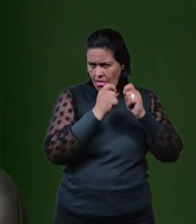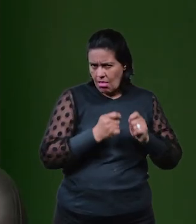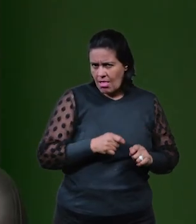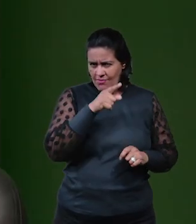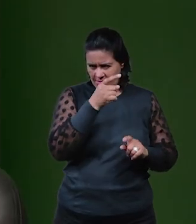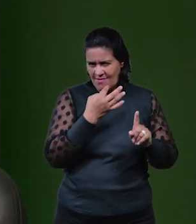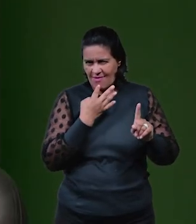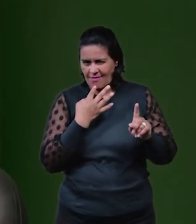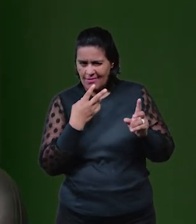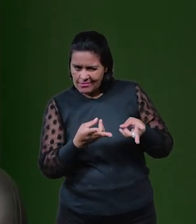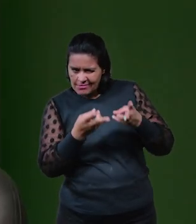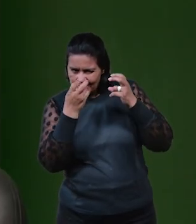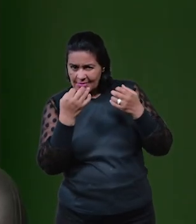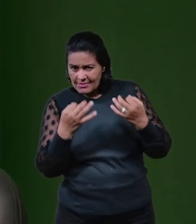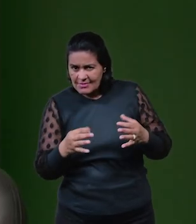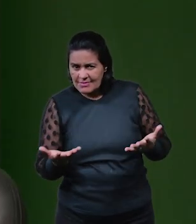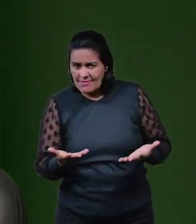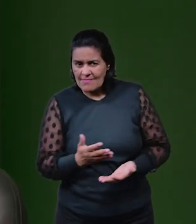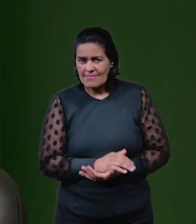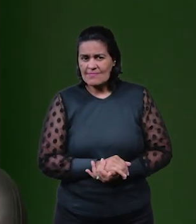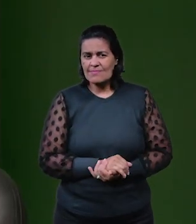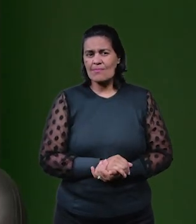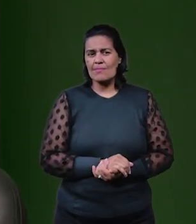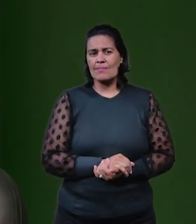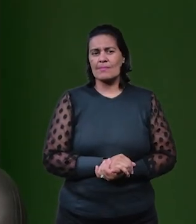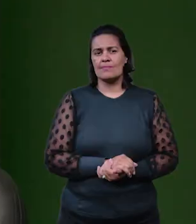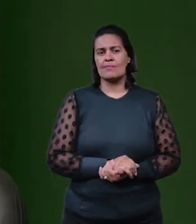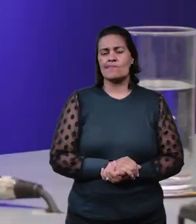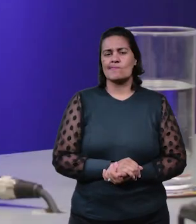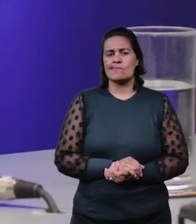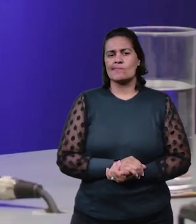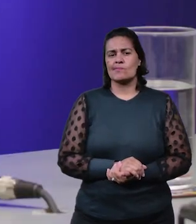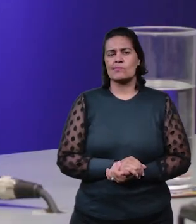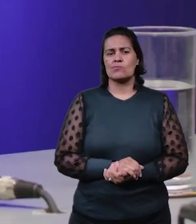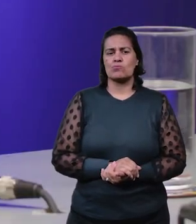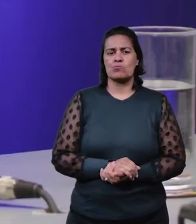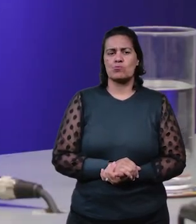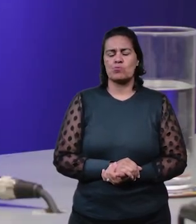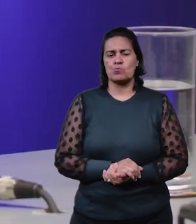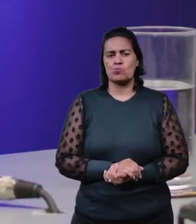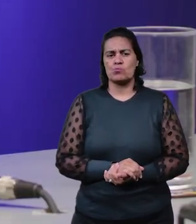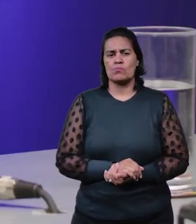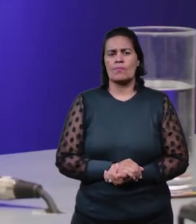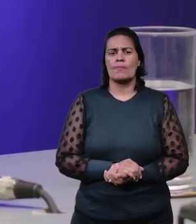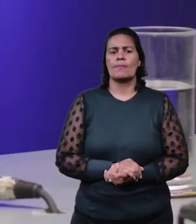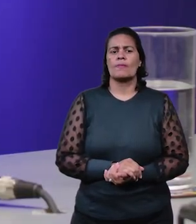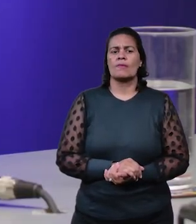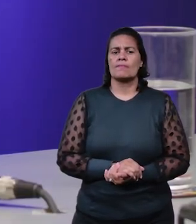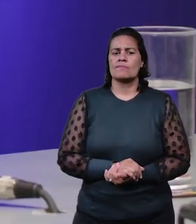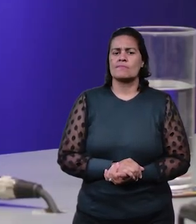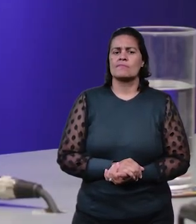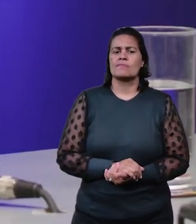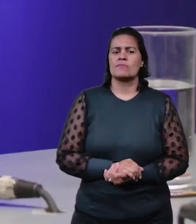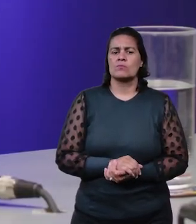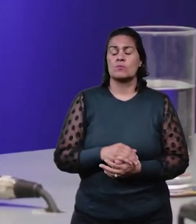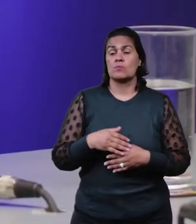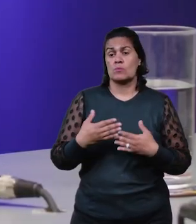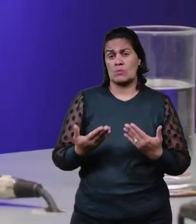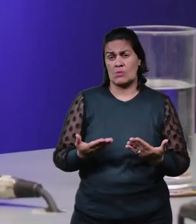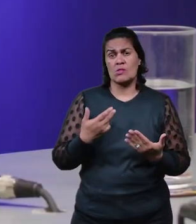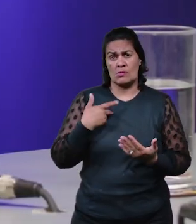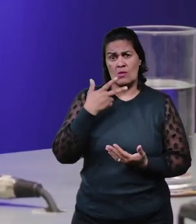assim. Se tem alguma história para contar pra gente? Cara, essa parte é bem difícil. Eu acho que é exatamente